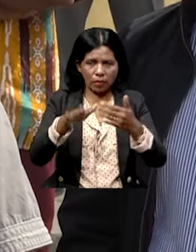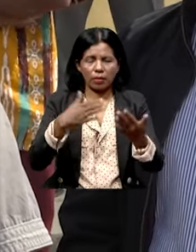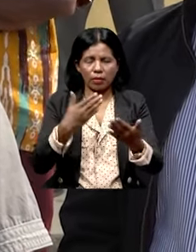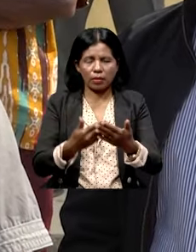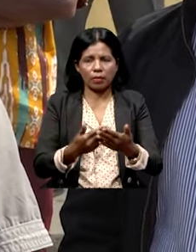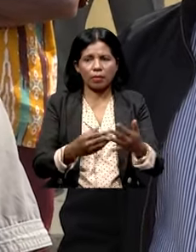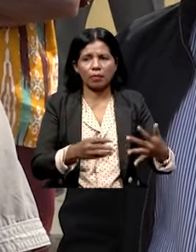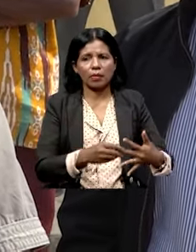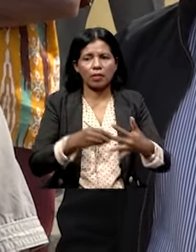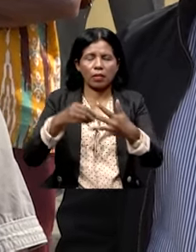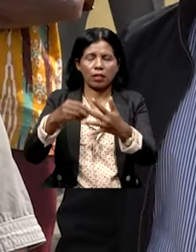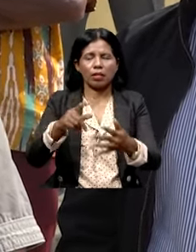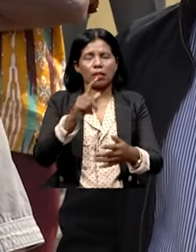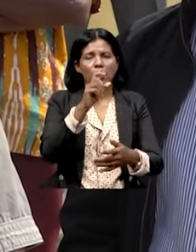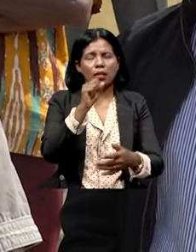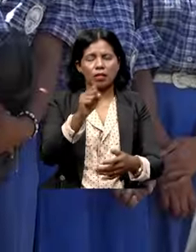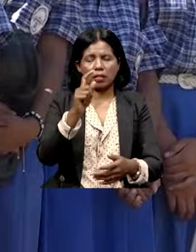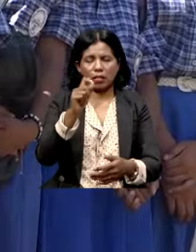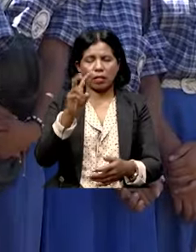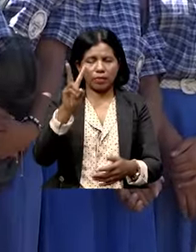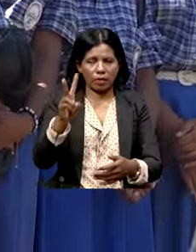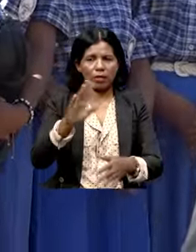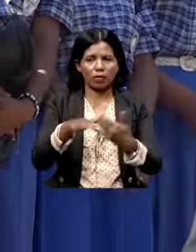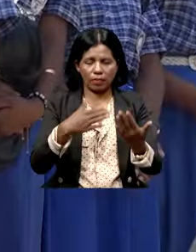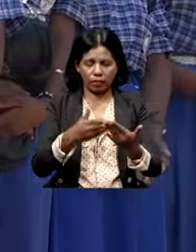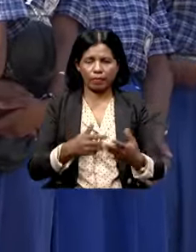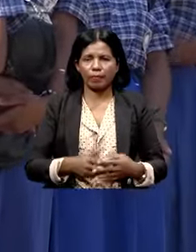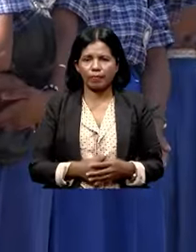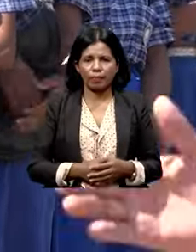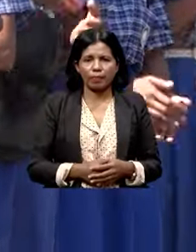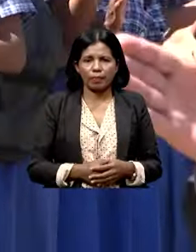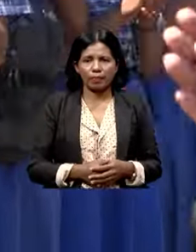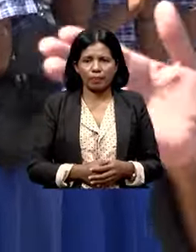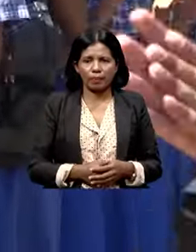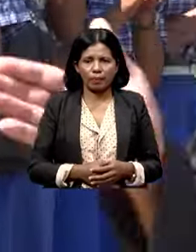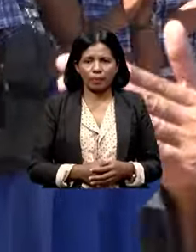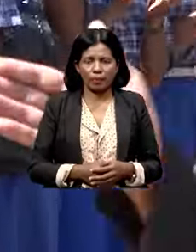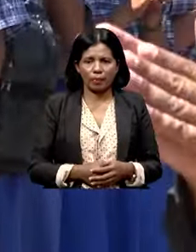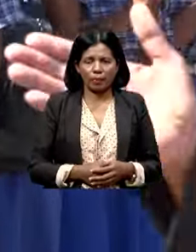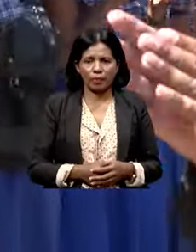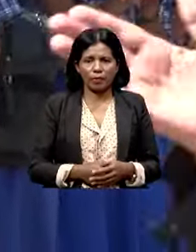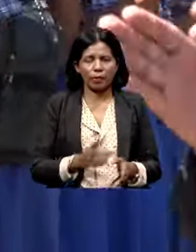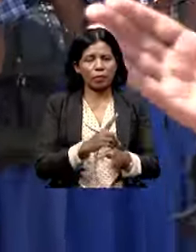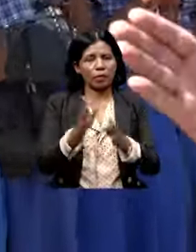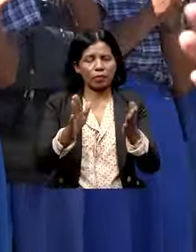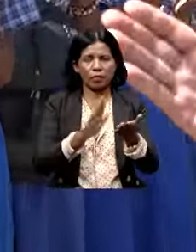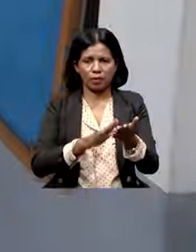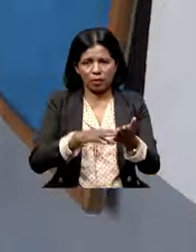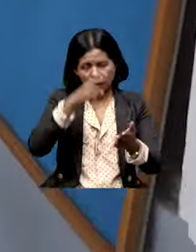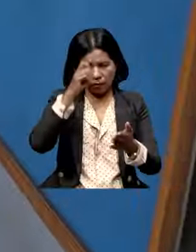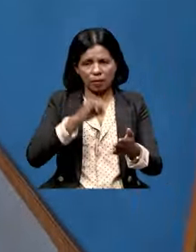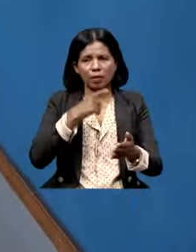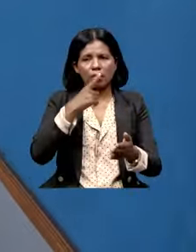Liu, técnico vocacional, para a área produtiva, será. Não é uma preocupação para o professor ser nenhum, de Liu, diretor de escola. Também, né? Mas que o Elan,